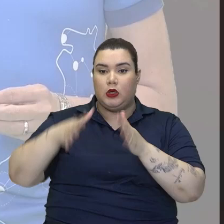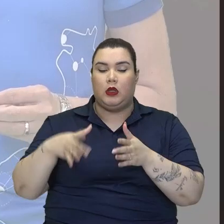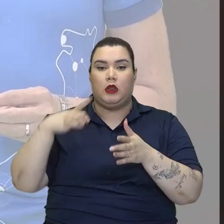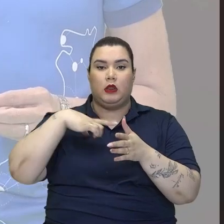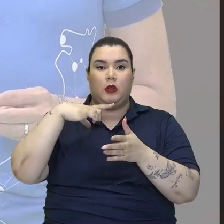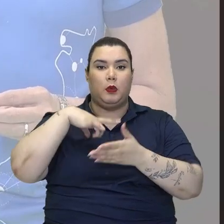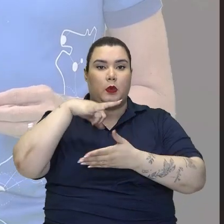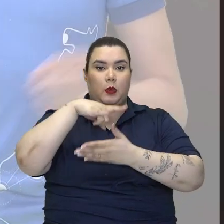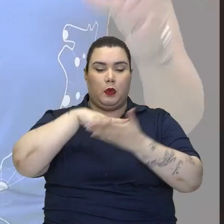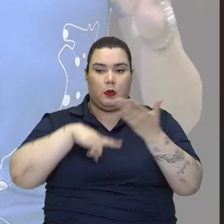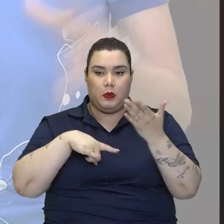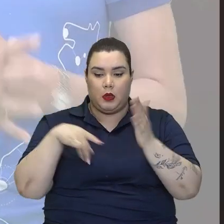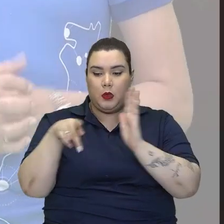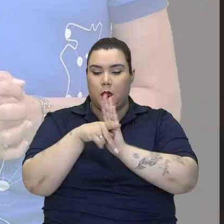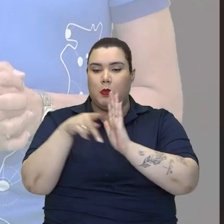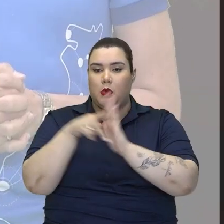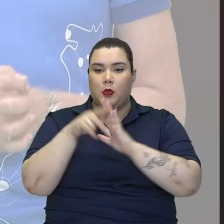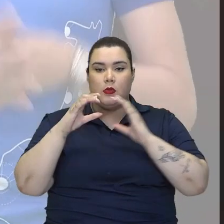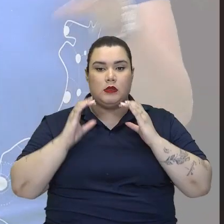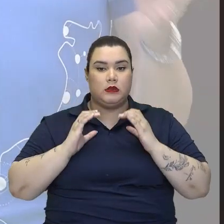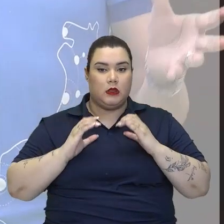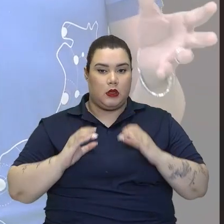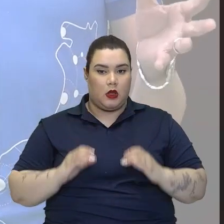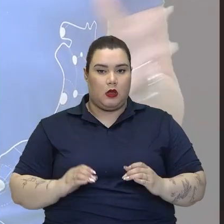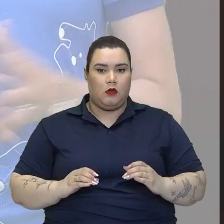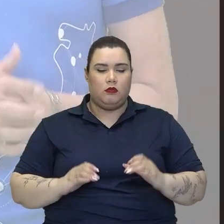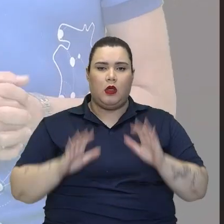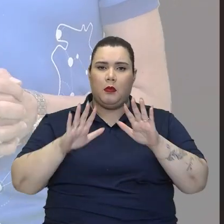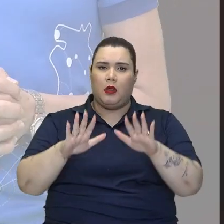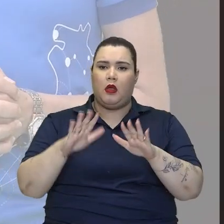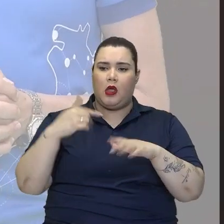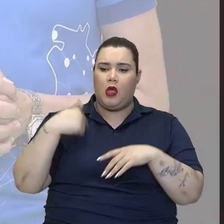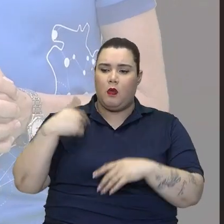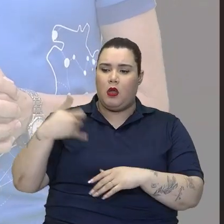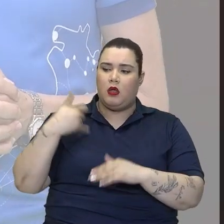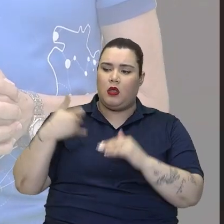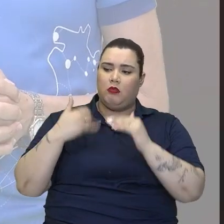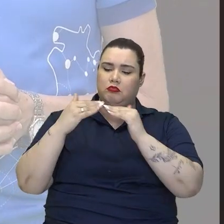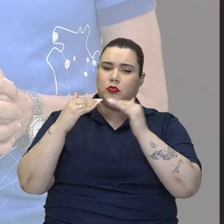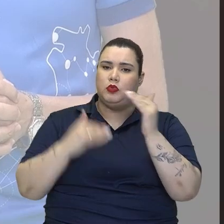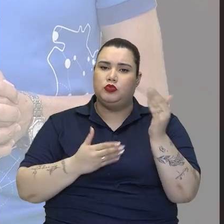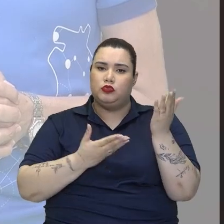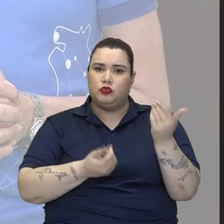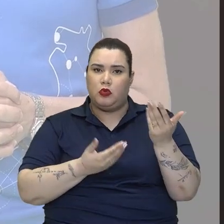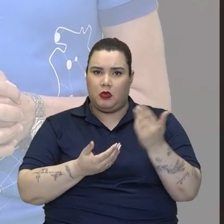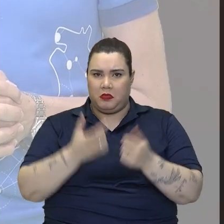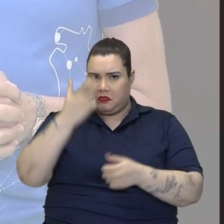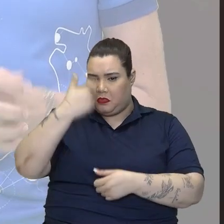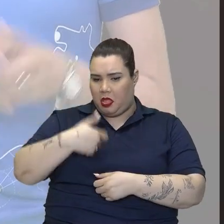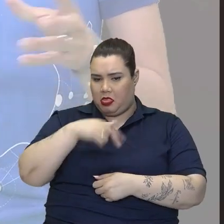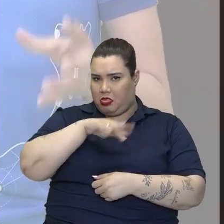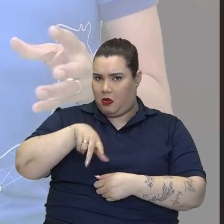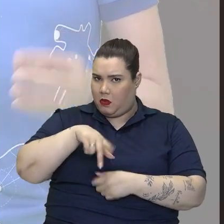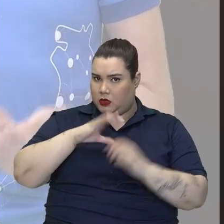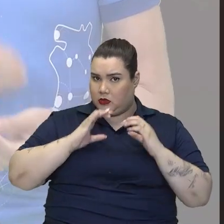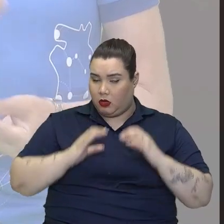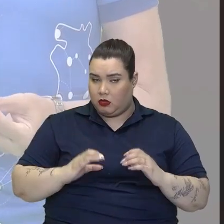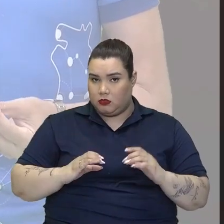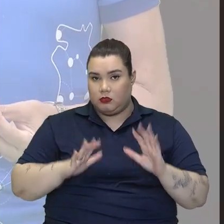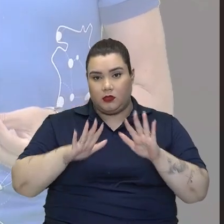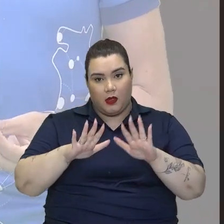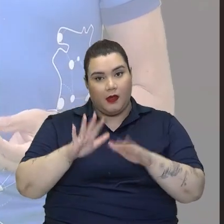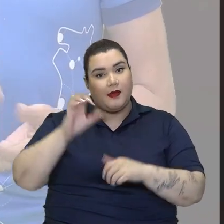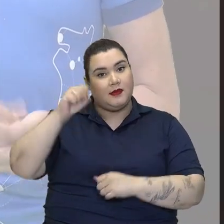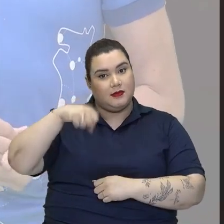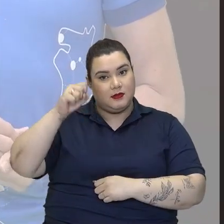torna cidadão. Mas, professor, eu sou de menor, será que eu não sou cidadão ou cidadã? Sim,